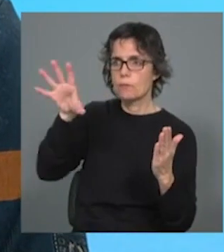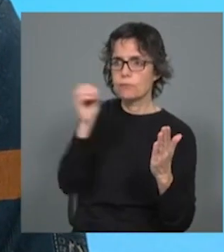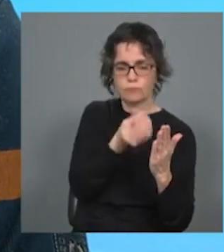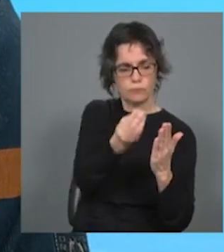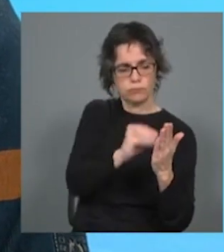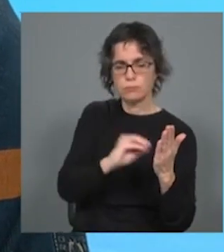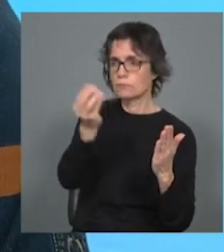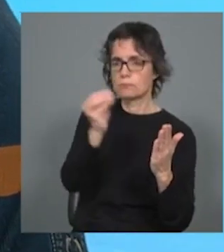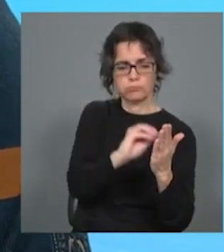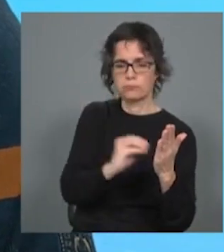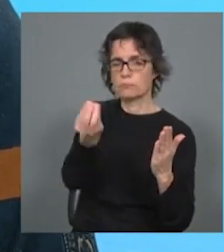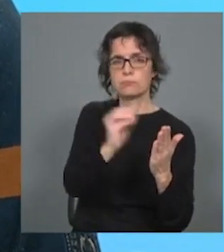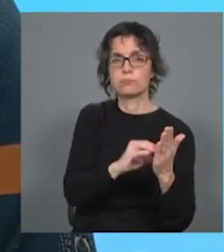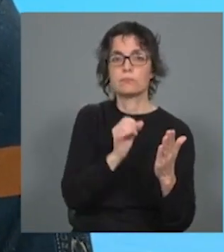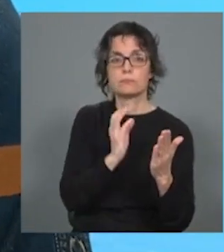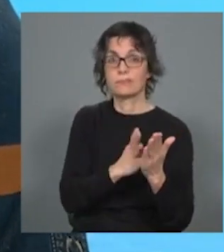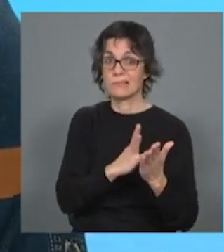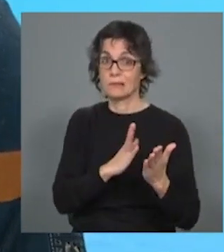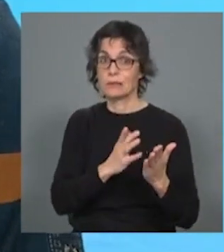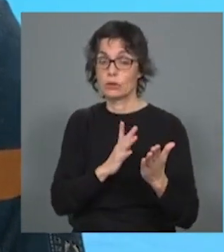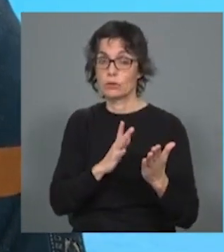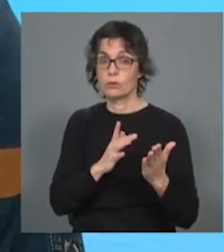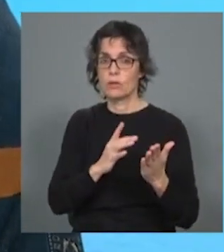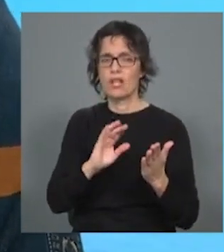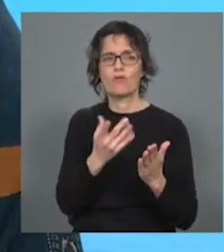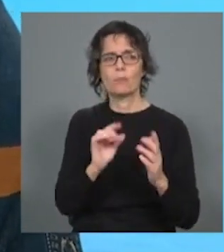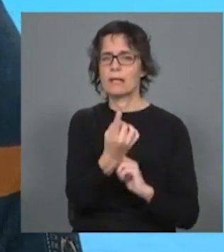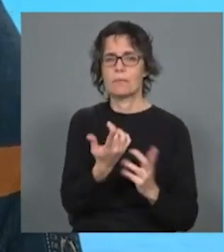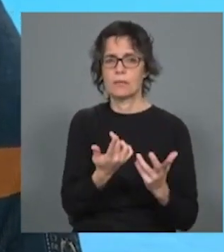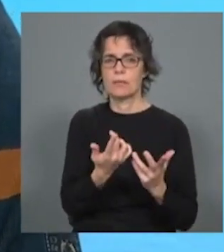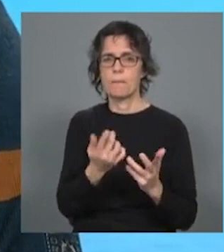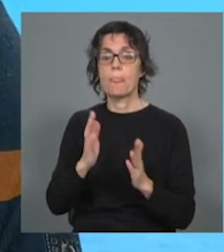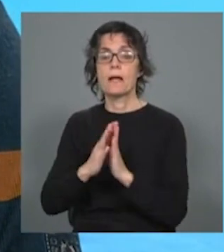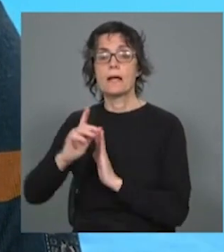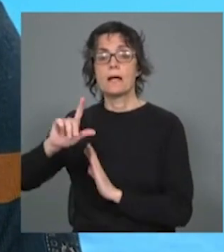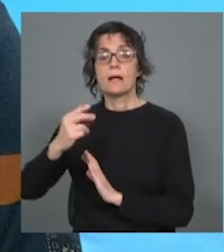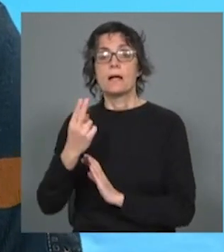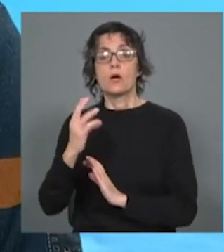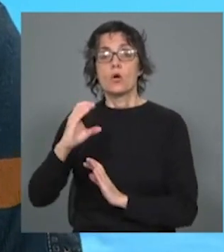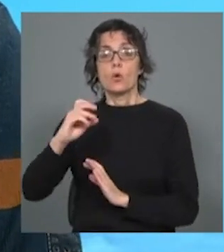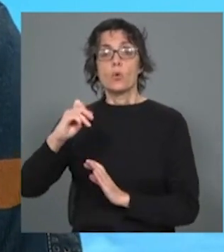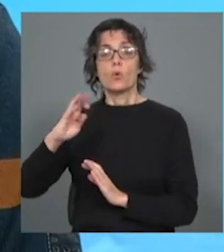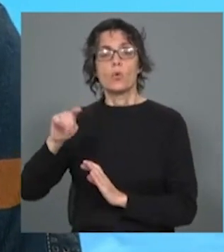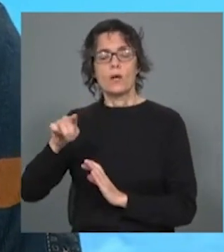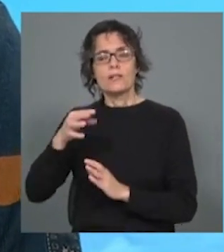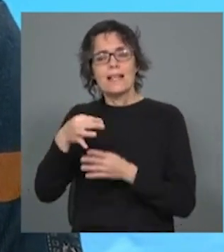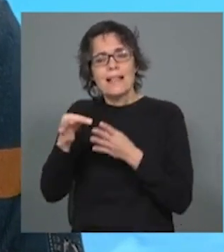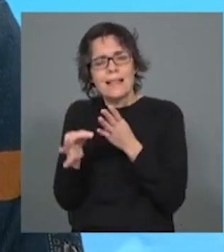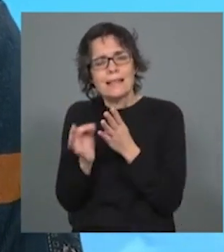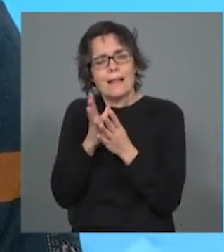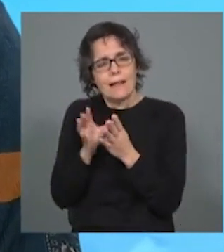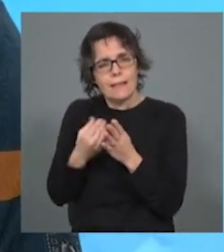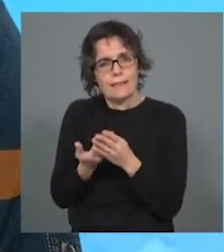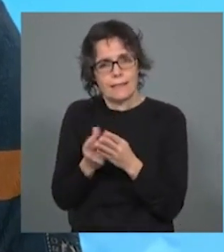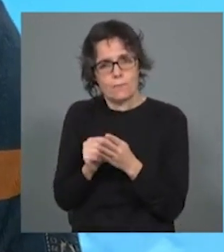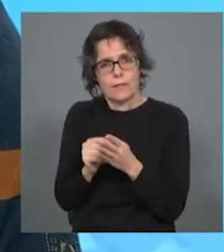fugaz e continuada, muito veloz. São Lucas é o evangelista que se prende aos detalhes. E